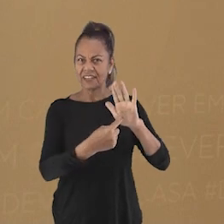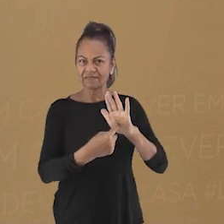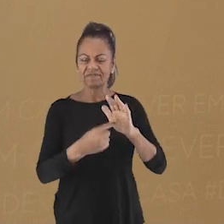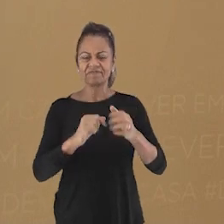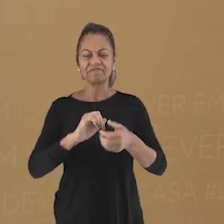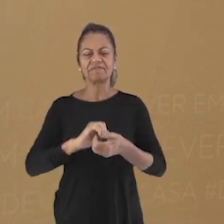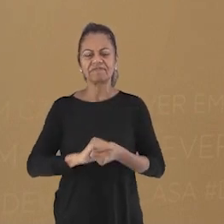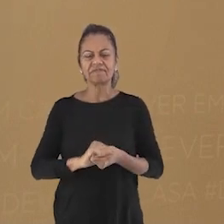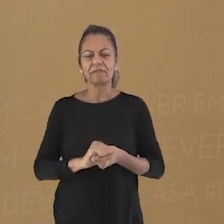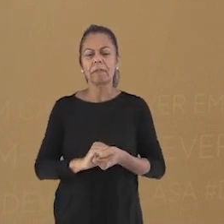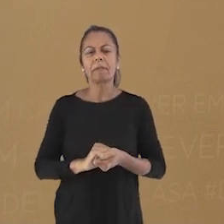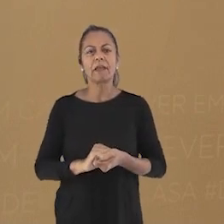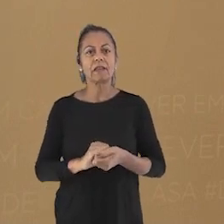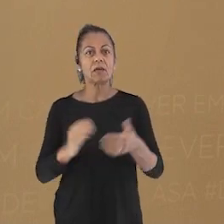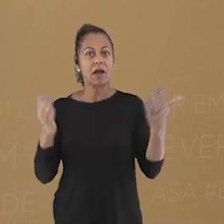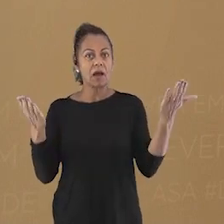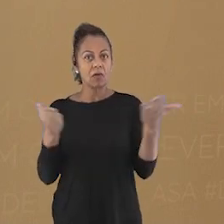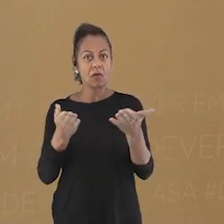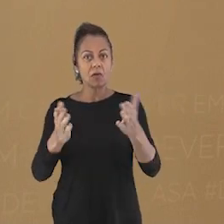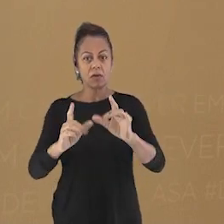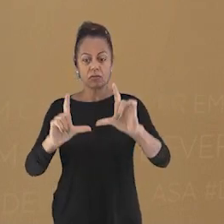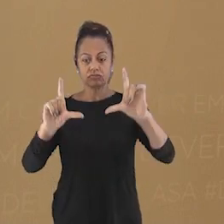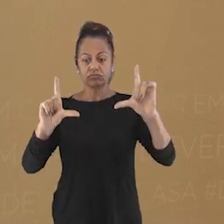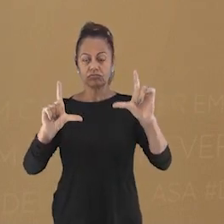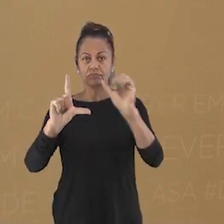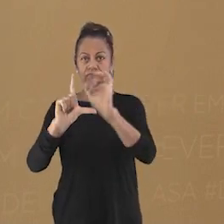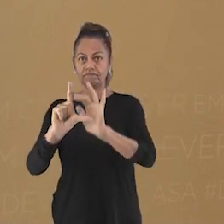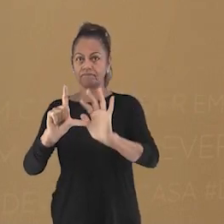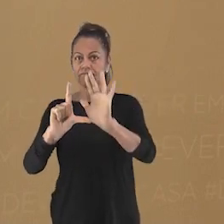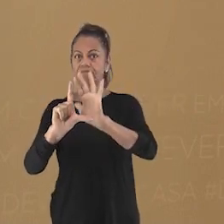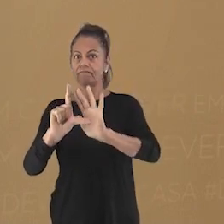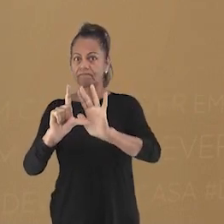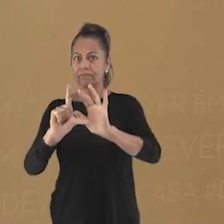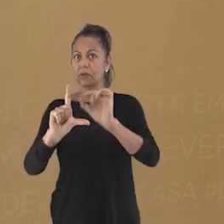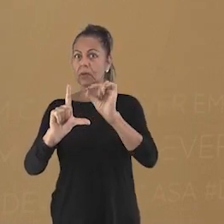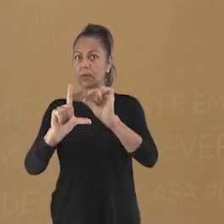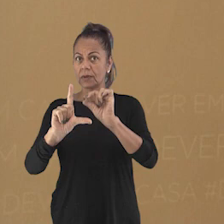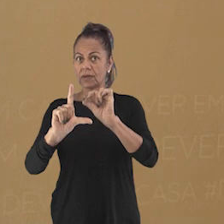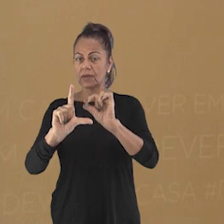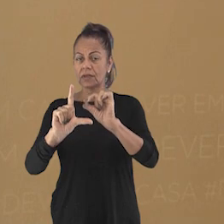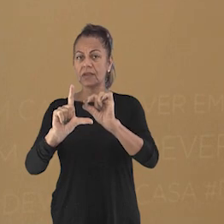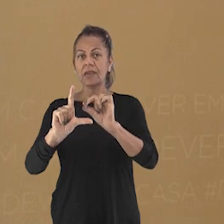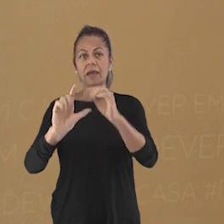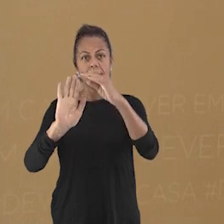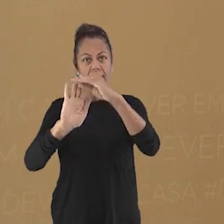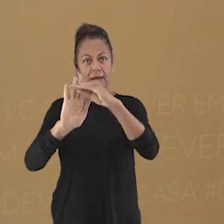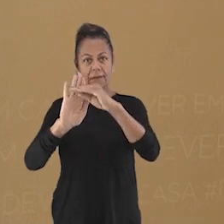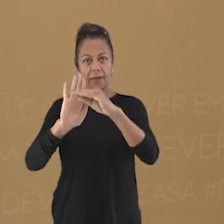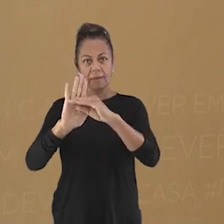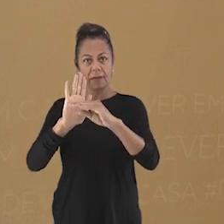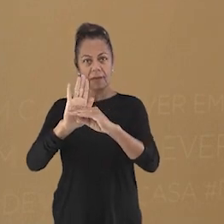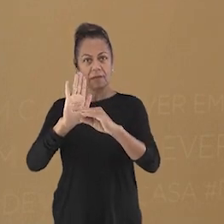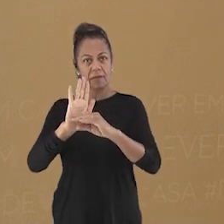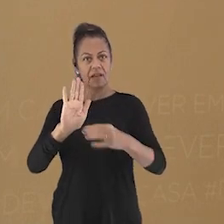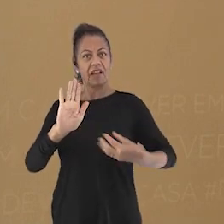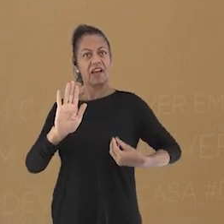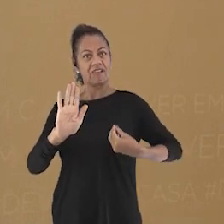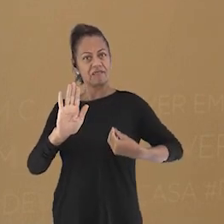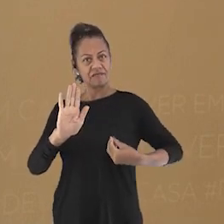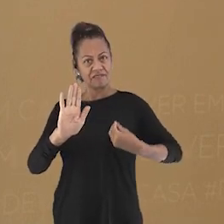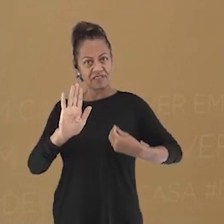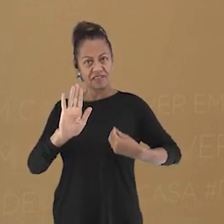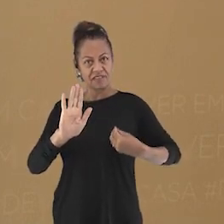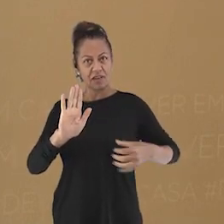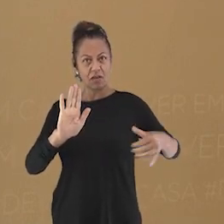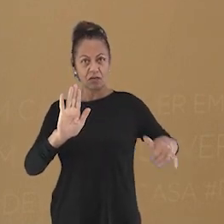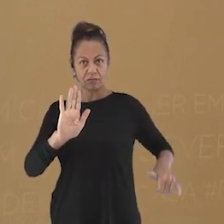o QR Code. Para registrar a sua participação é bem fácil. Pegue o celular, abra a câmera dele e